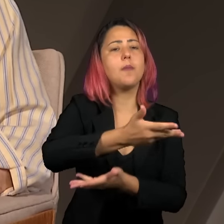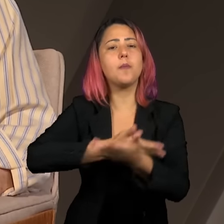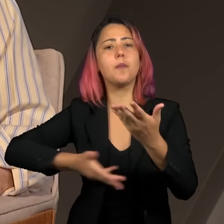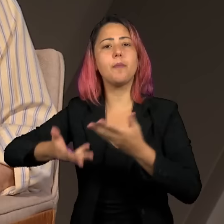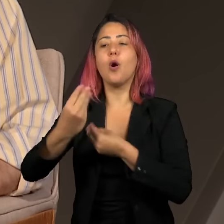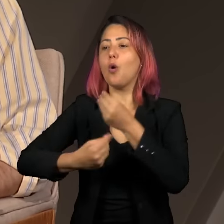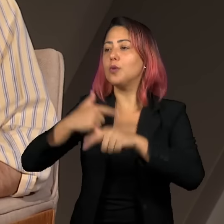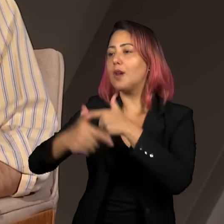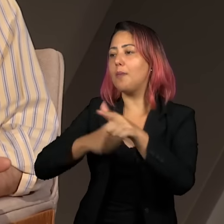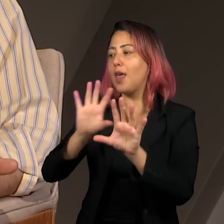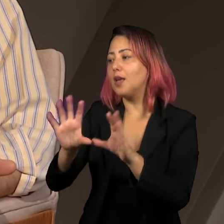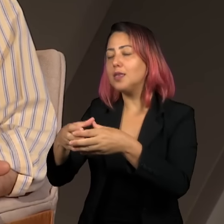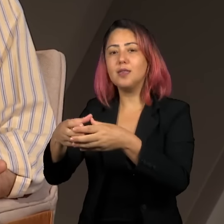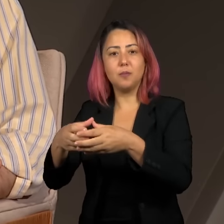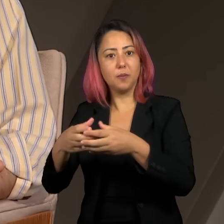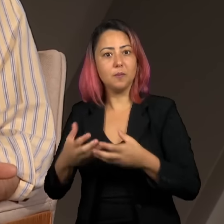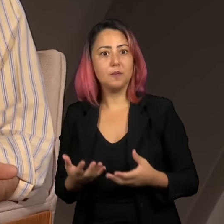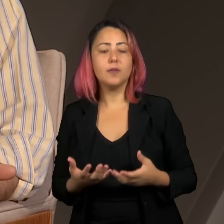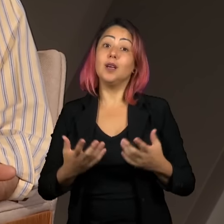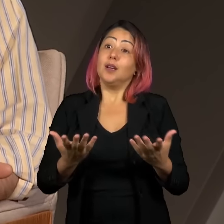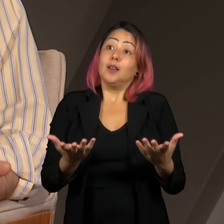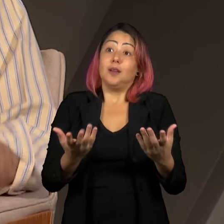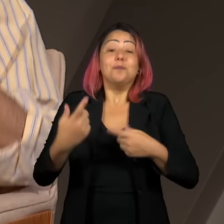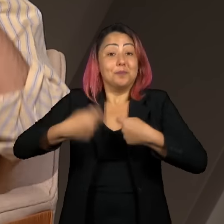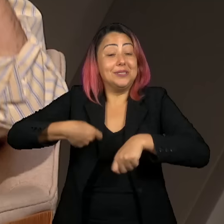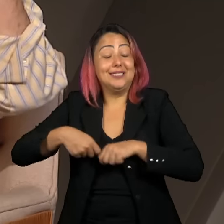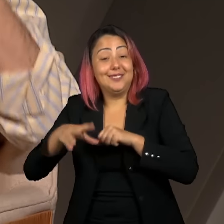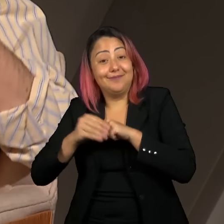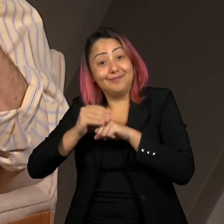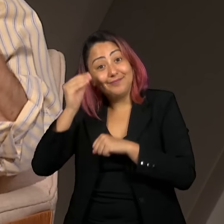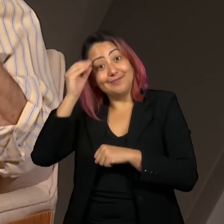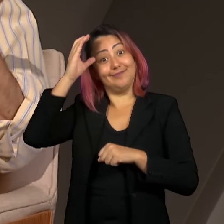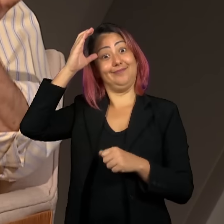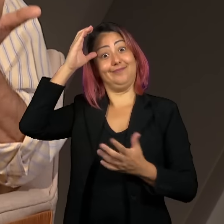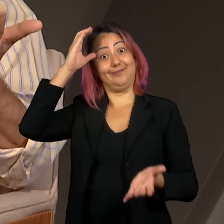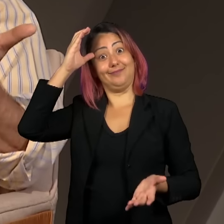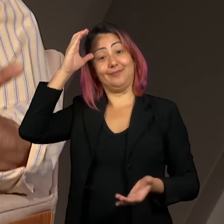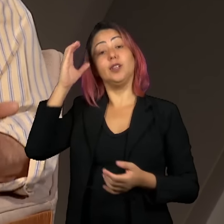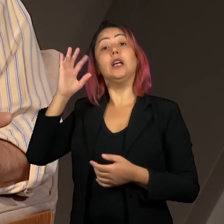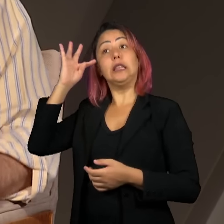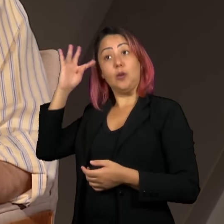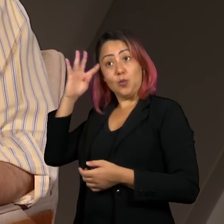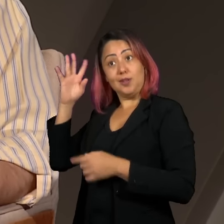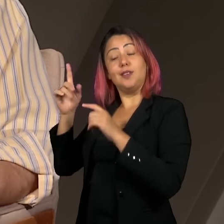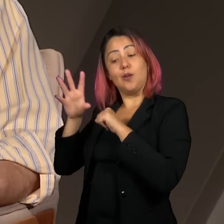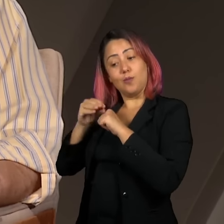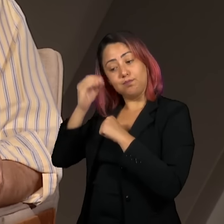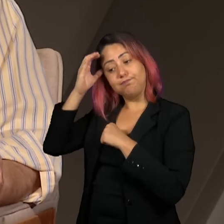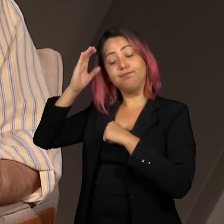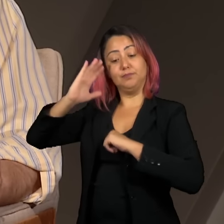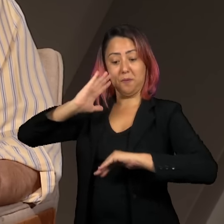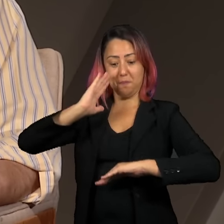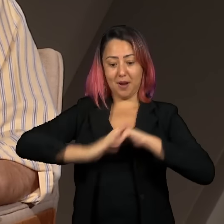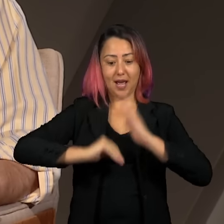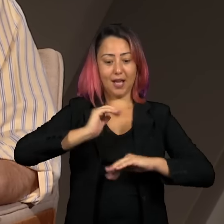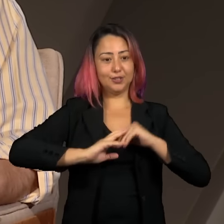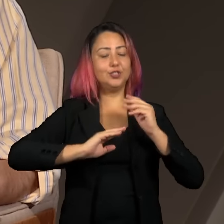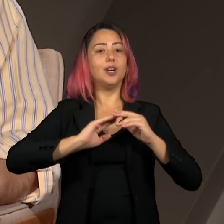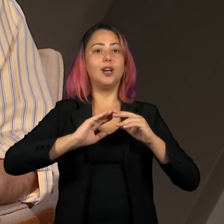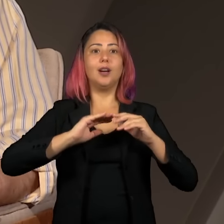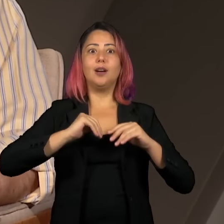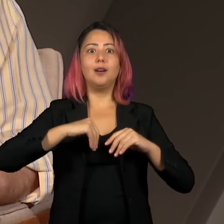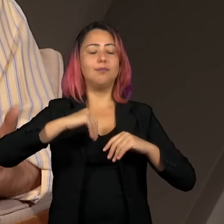diante e claro ele vai precisar de conhecimento n não não estamos jogando conhecimento fora Uhum mas